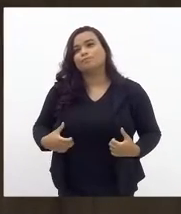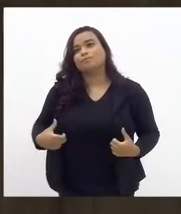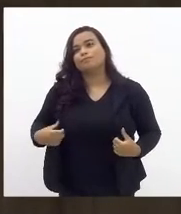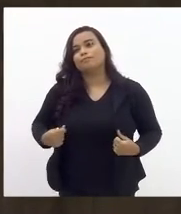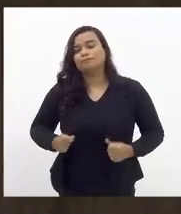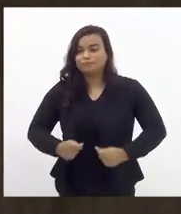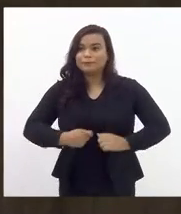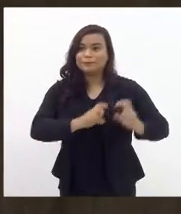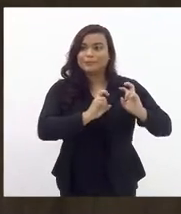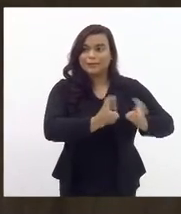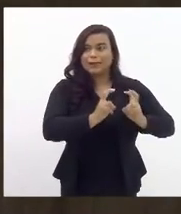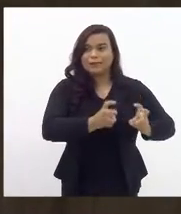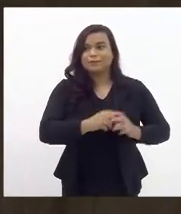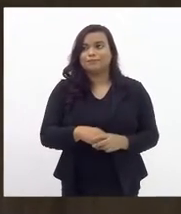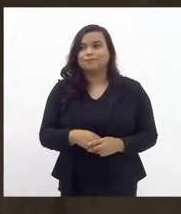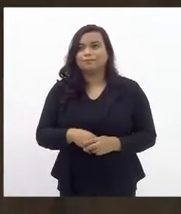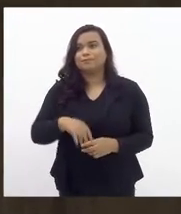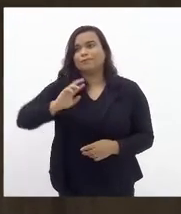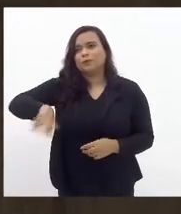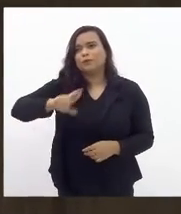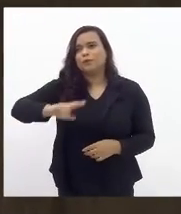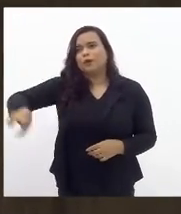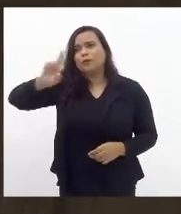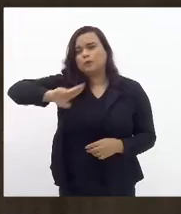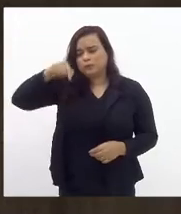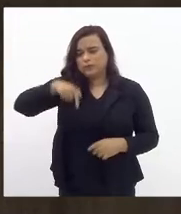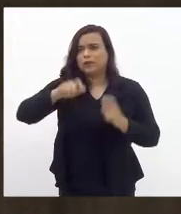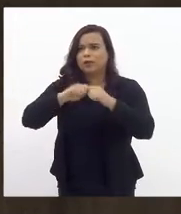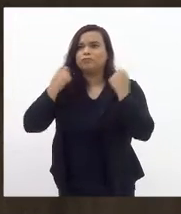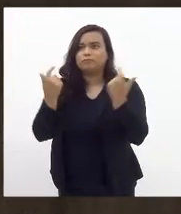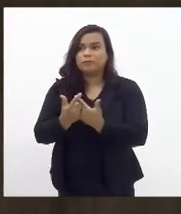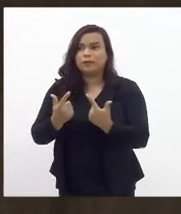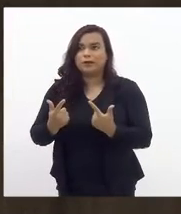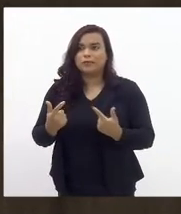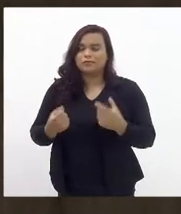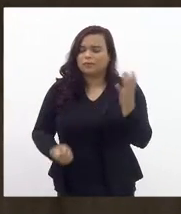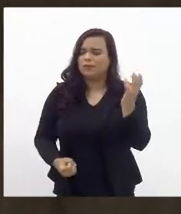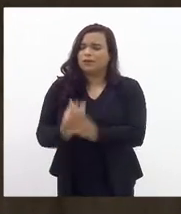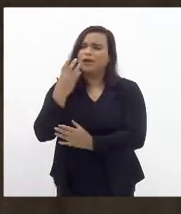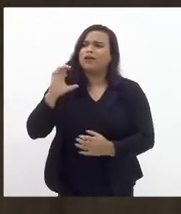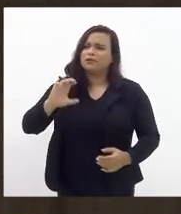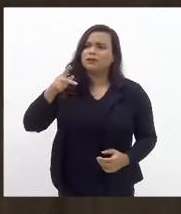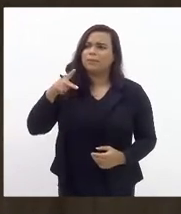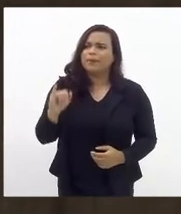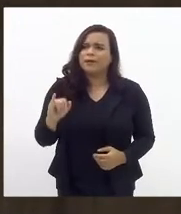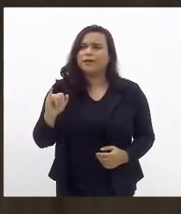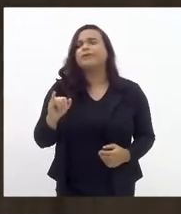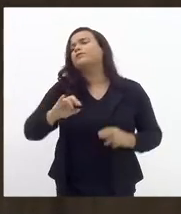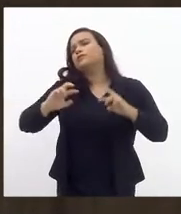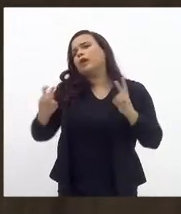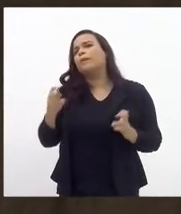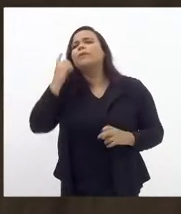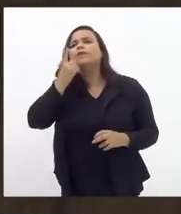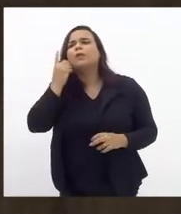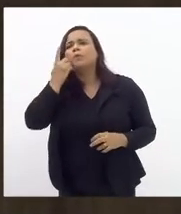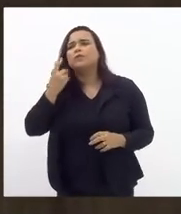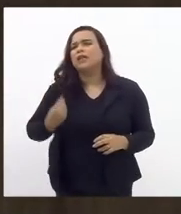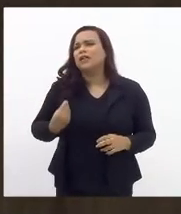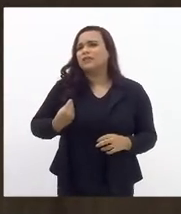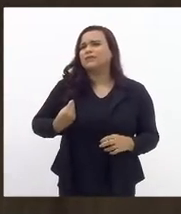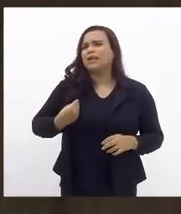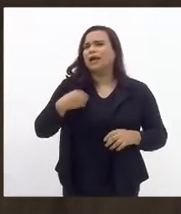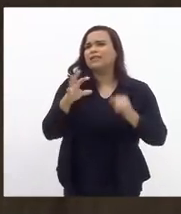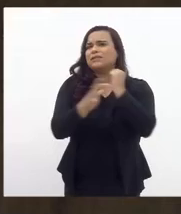trem, e não utilizar essa casa para levantar CPI se um deputado está com segurança.